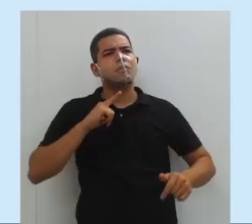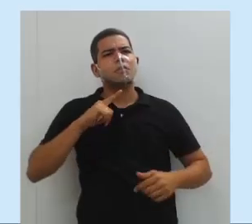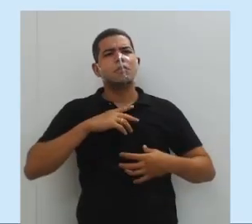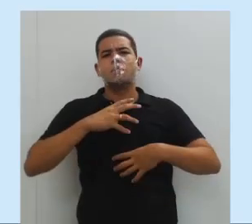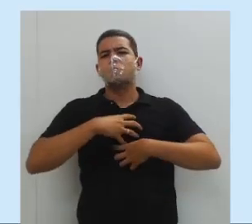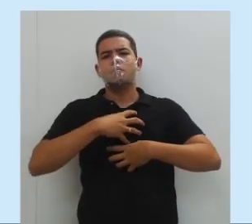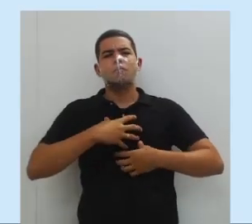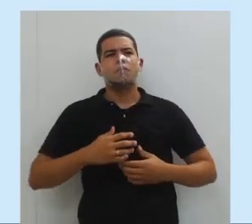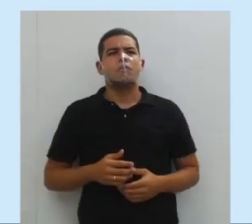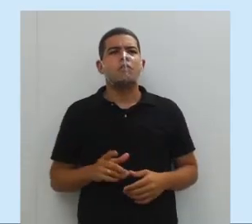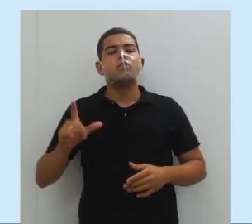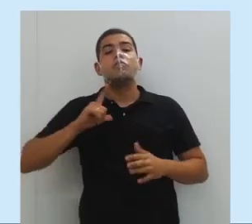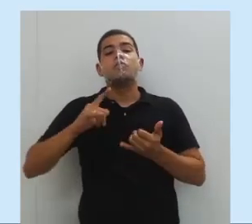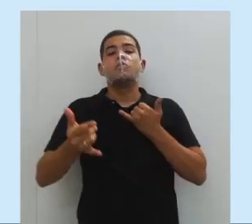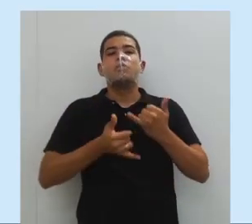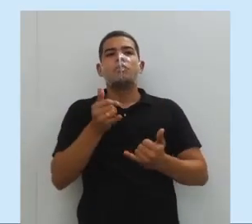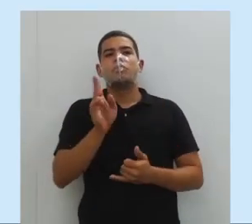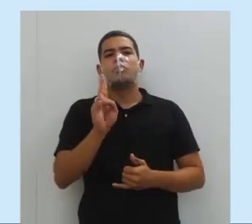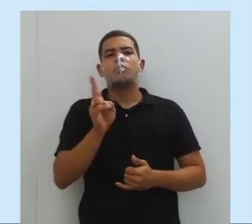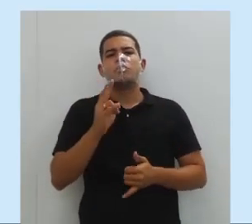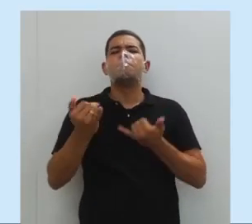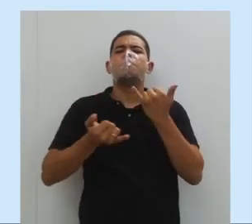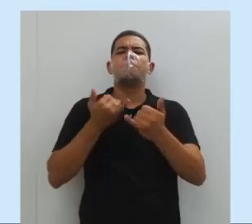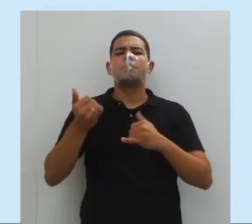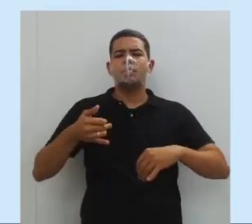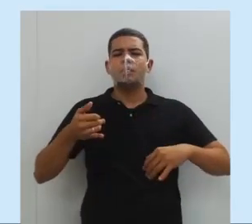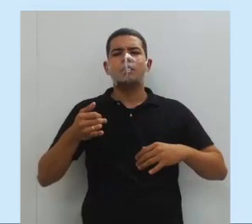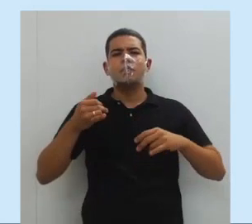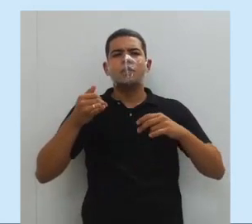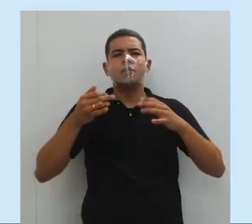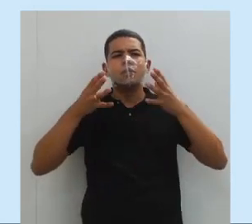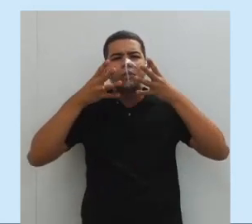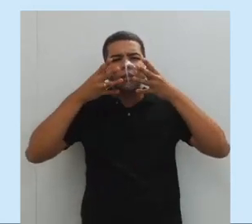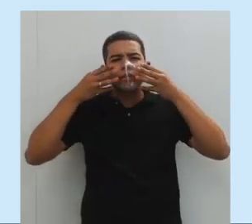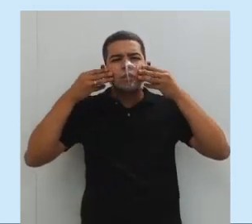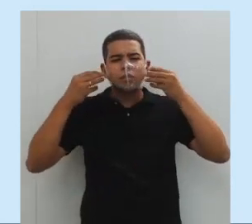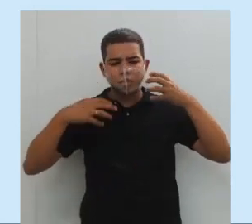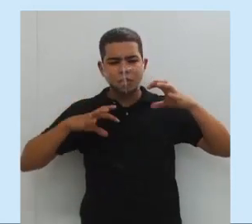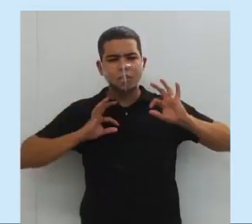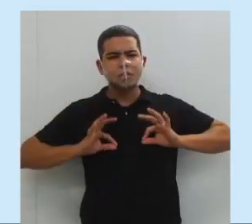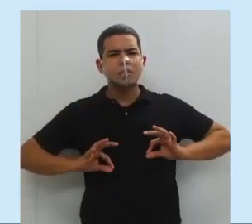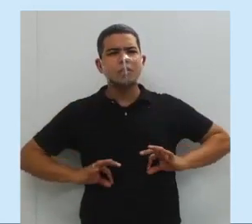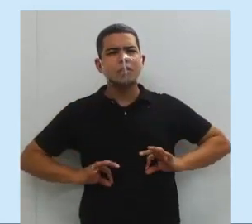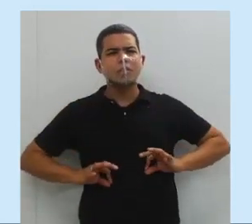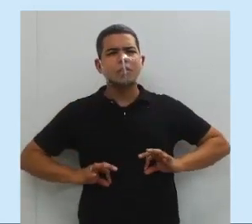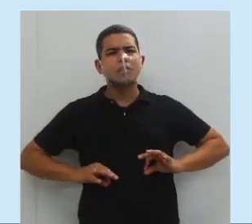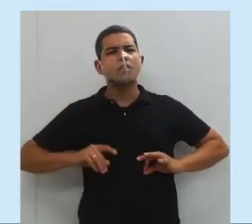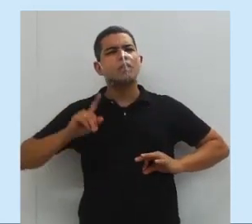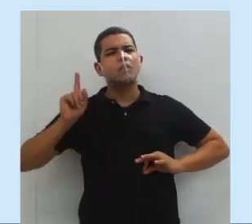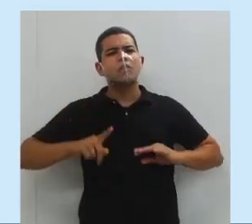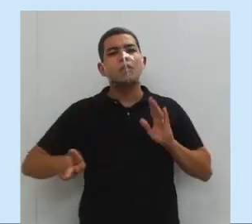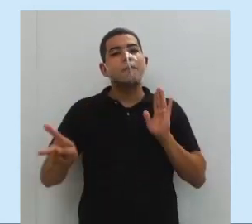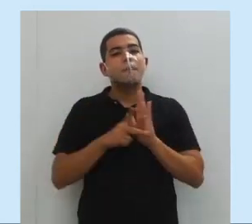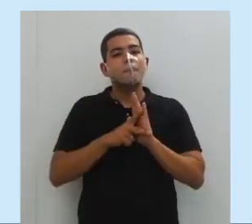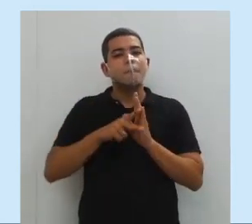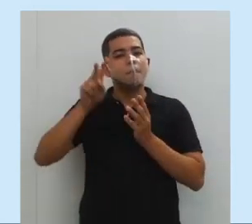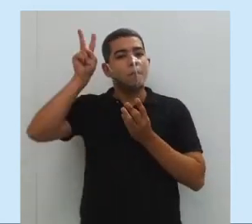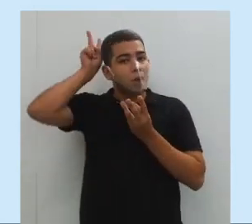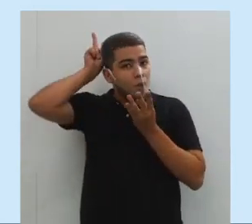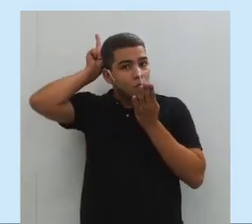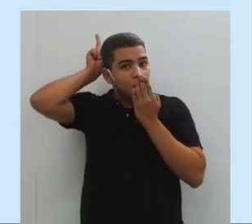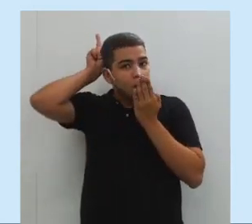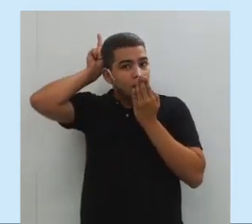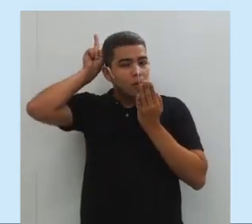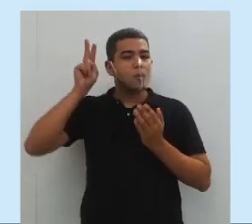Por exemplo, existe um jogo chamado Brincadeira da Onça, né? Que é um jogo de origem indígena. Então,